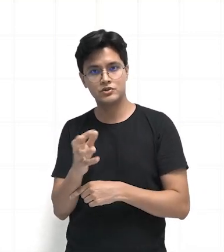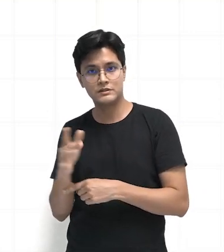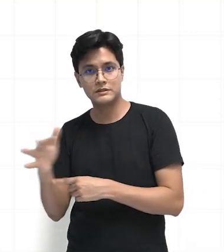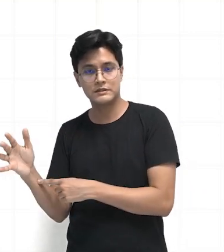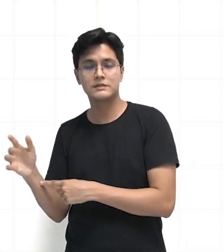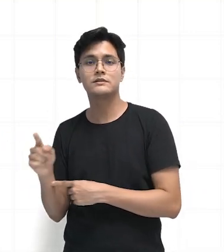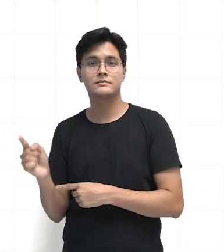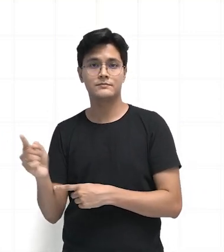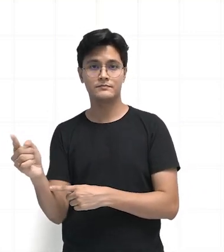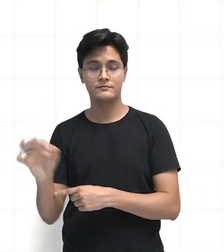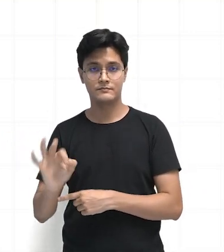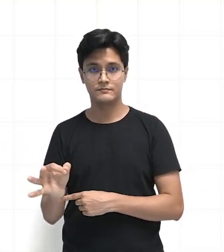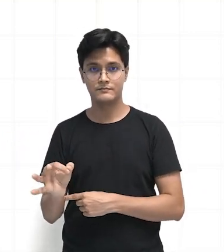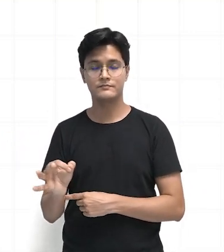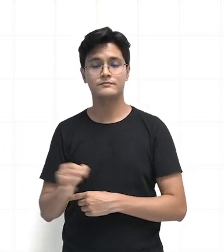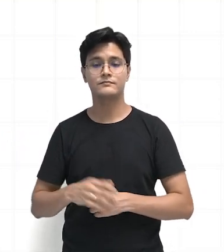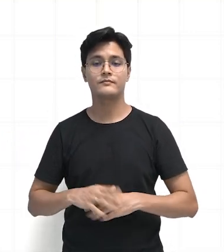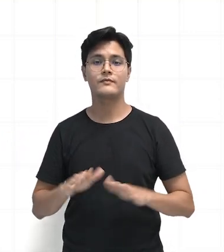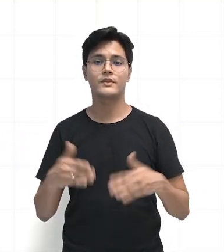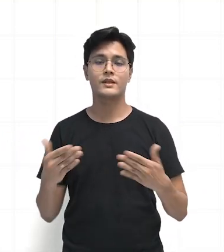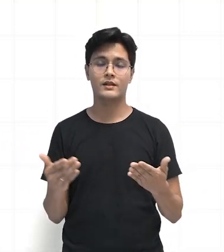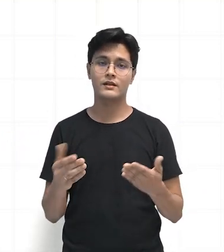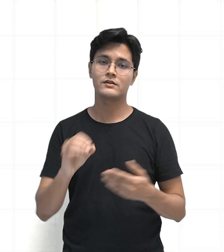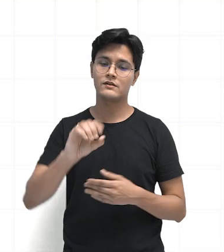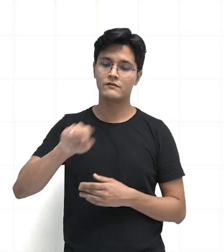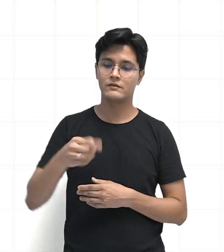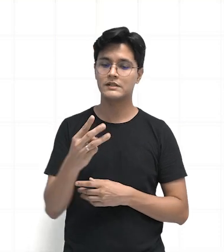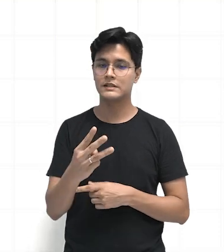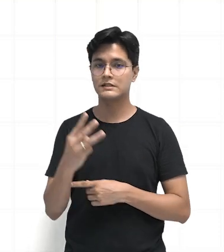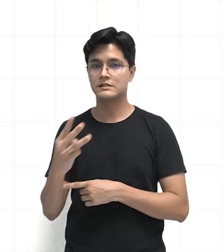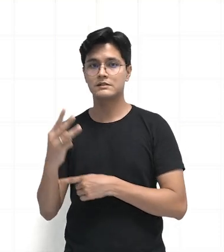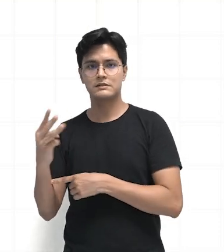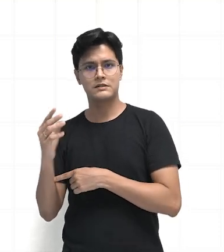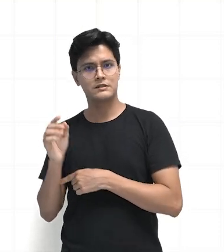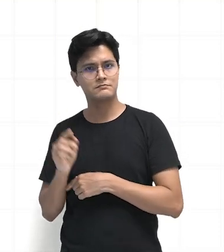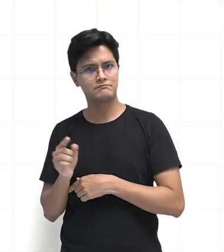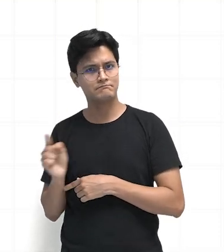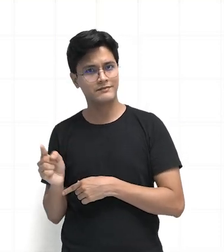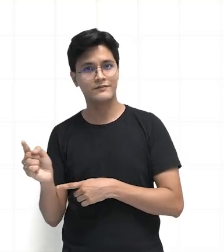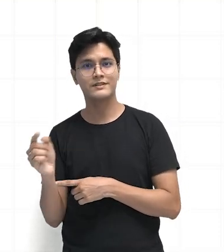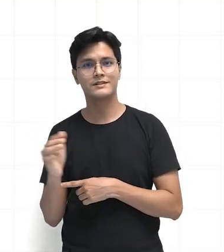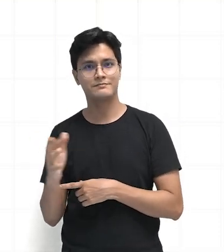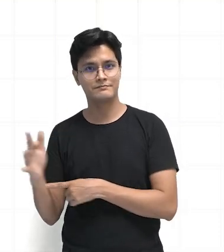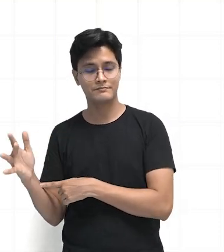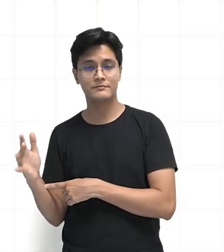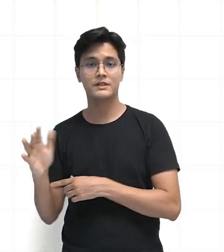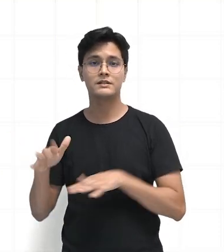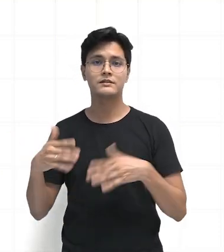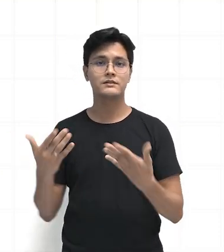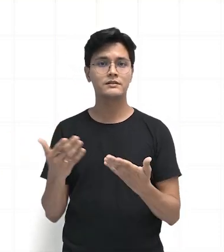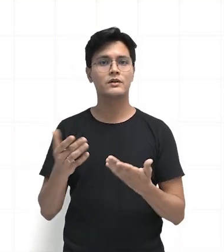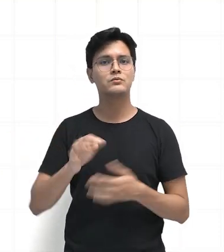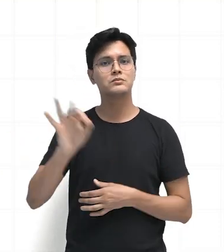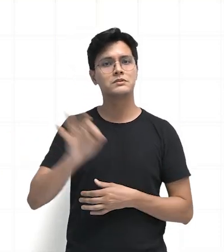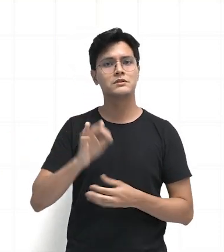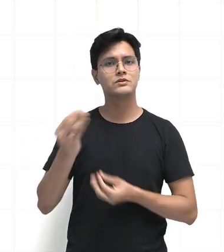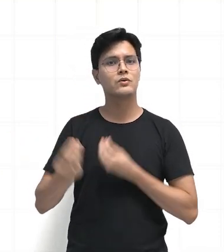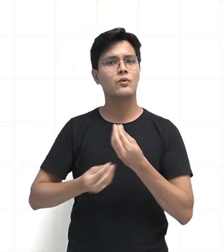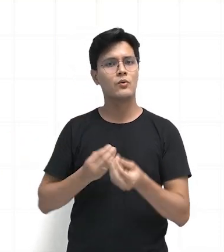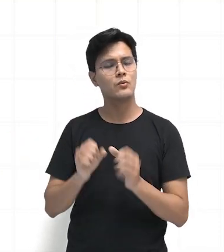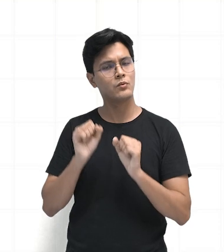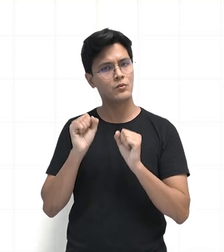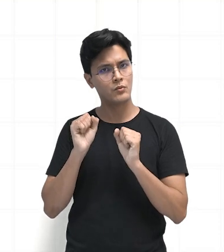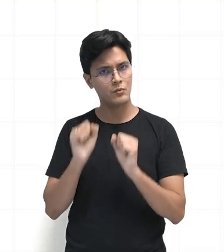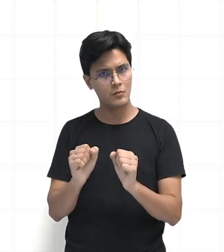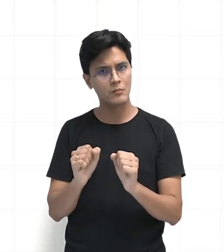0,333 infinitamente. Então, para passar para a porcentagem, nós vamos, né, colocar o mais próximo. Vamos